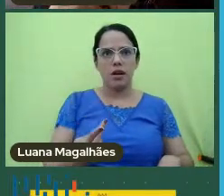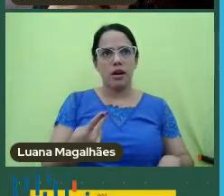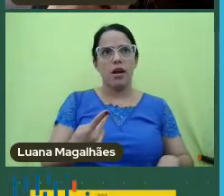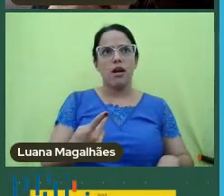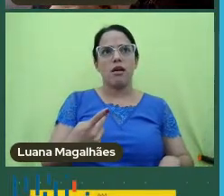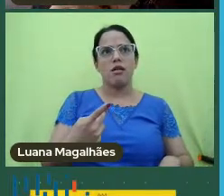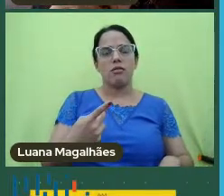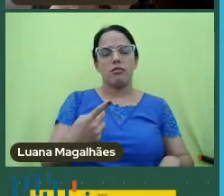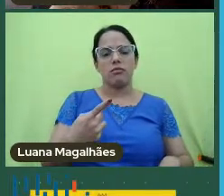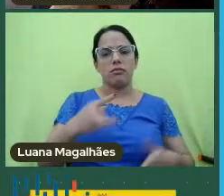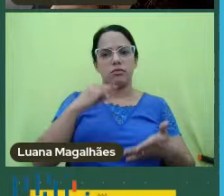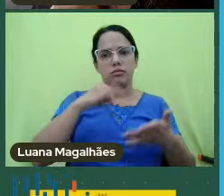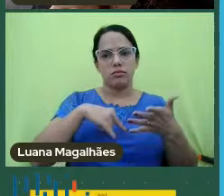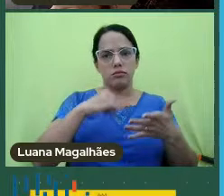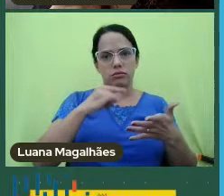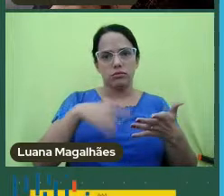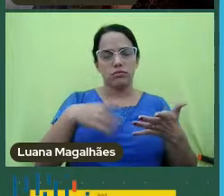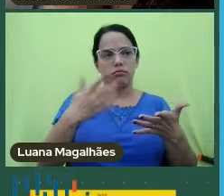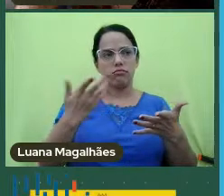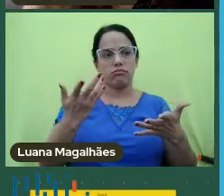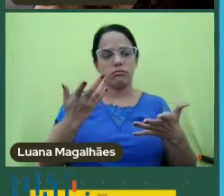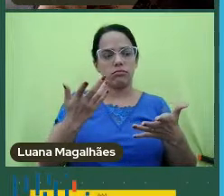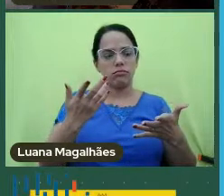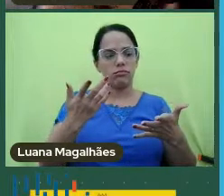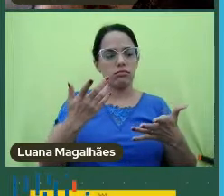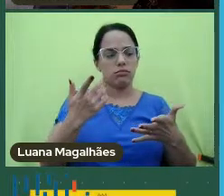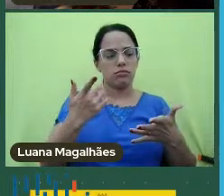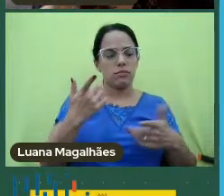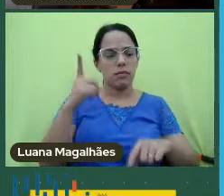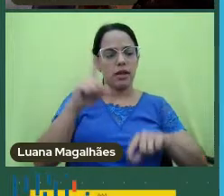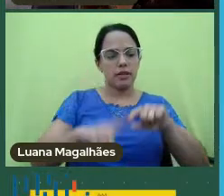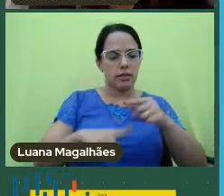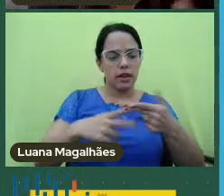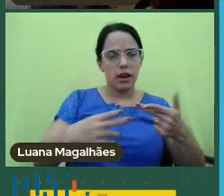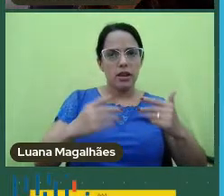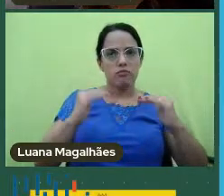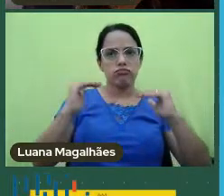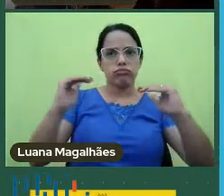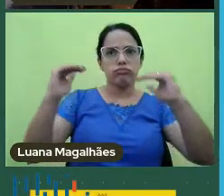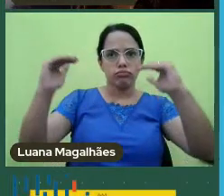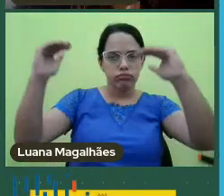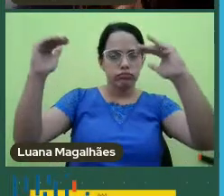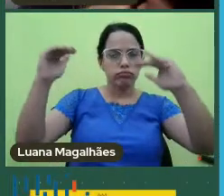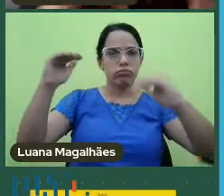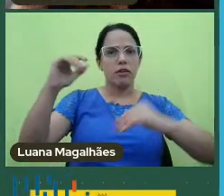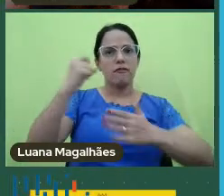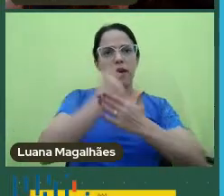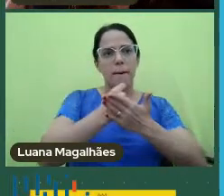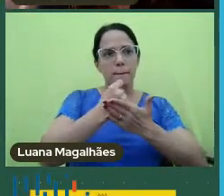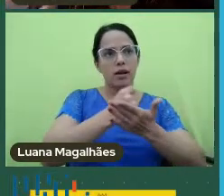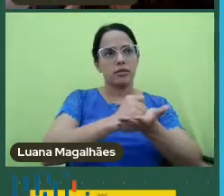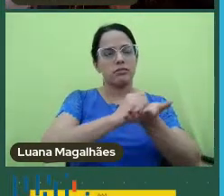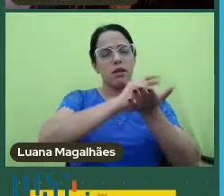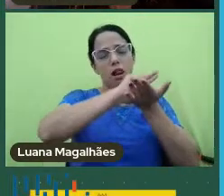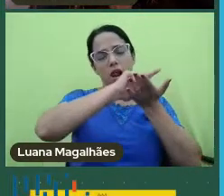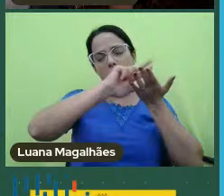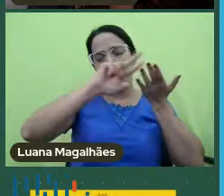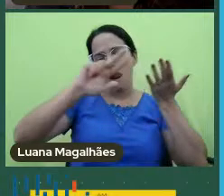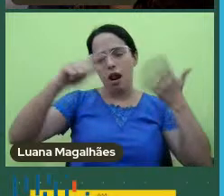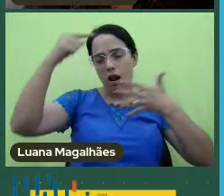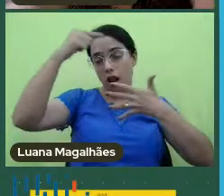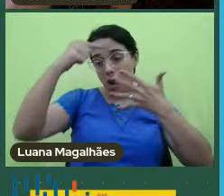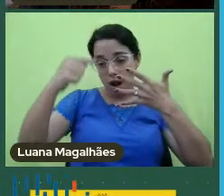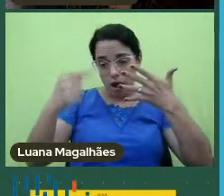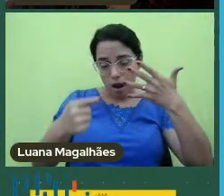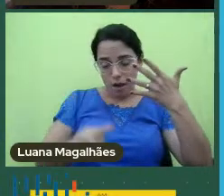gente tem documentos de almoxarifado, de farmácia, enfim, a gente tem N tipos de